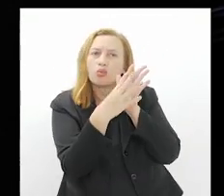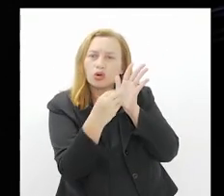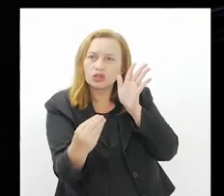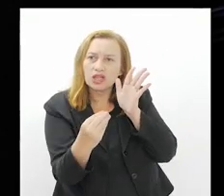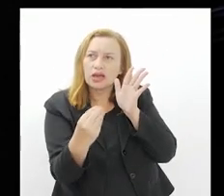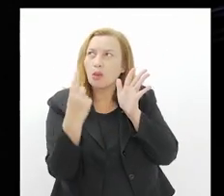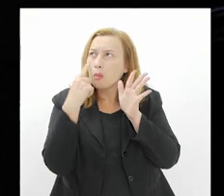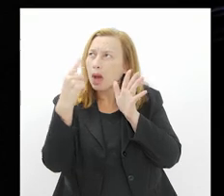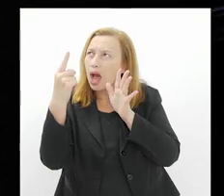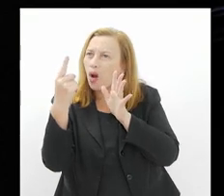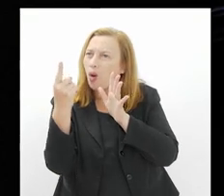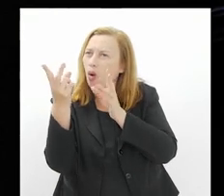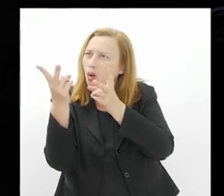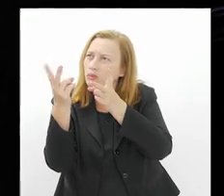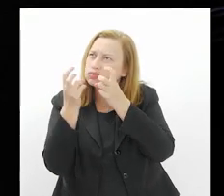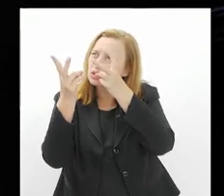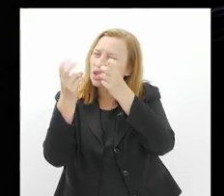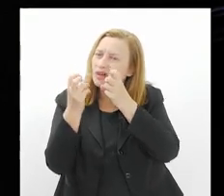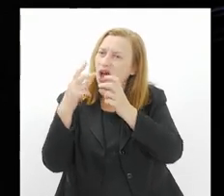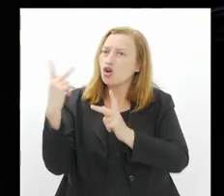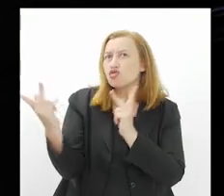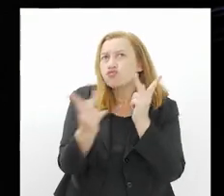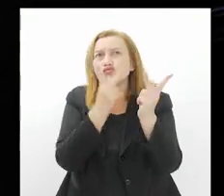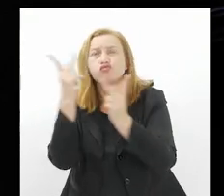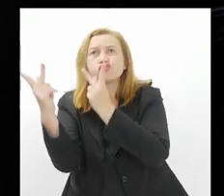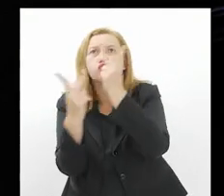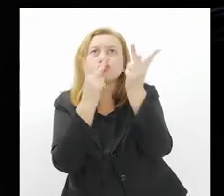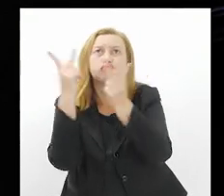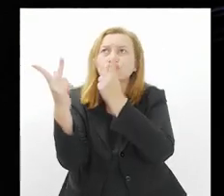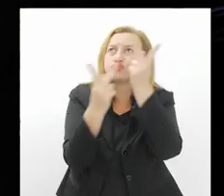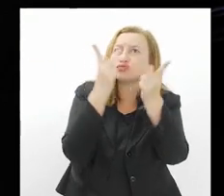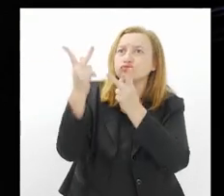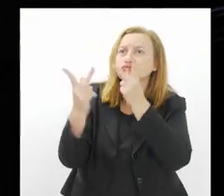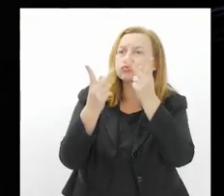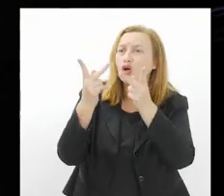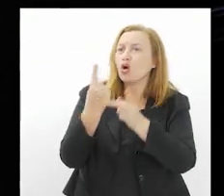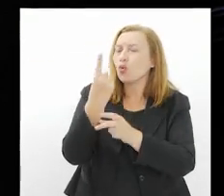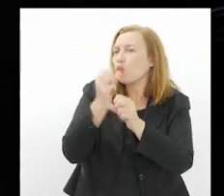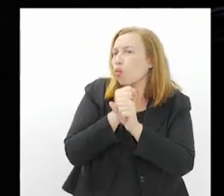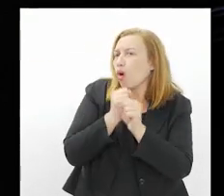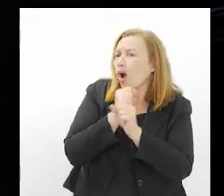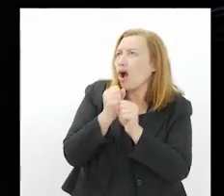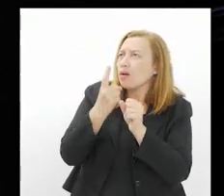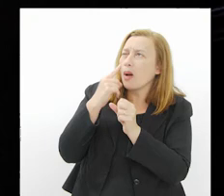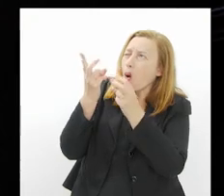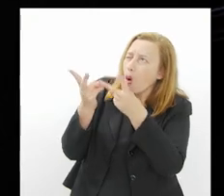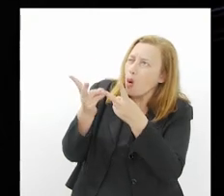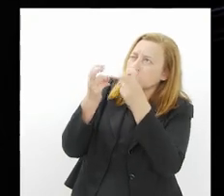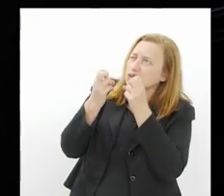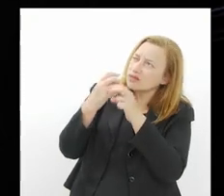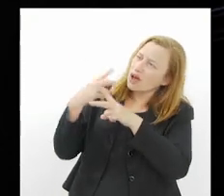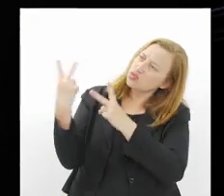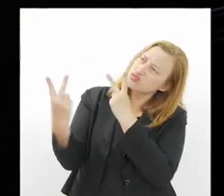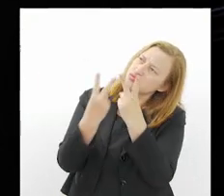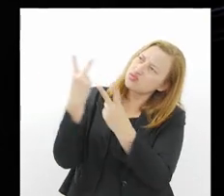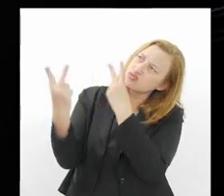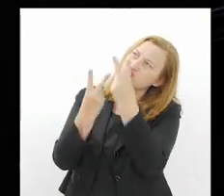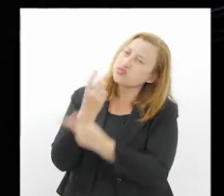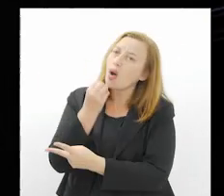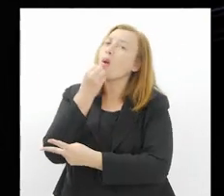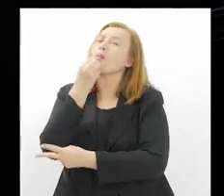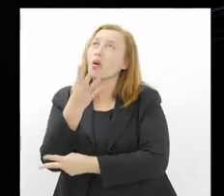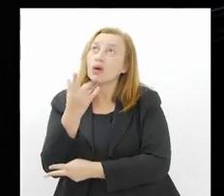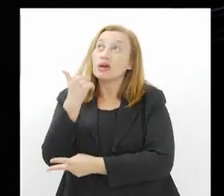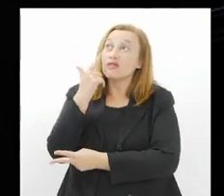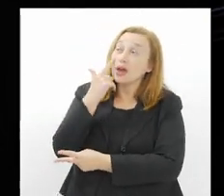modelos matemáticos que vão simular ali o vento desse local ao longo do ano, para ver como é o